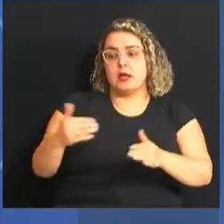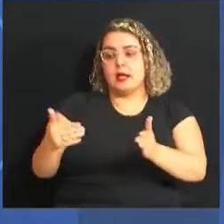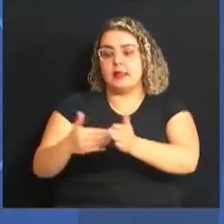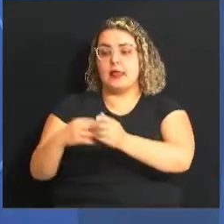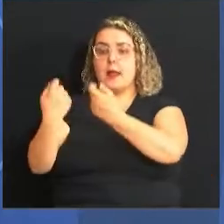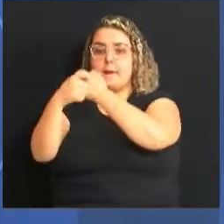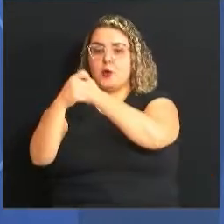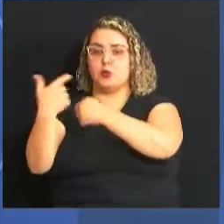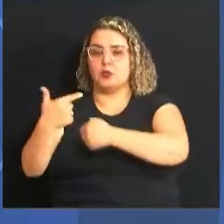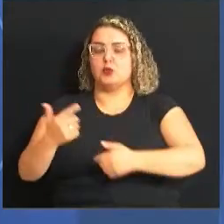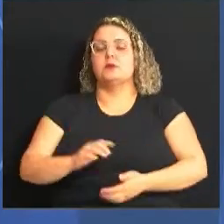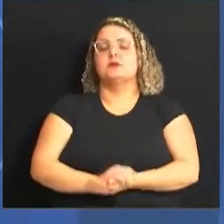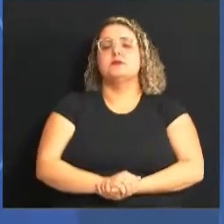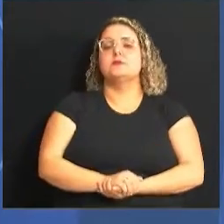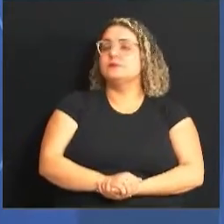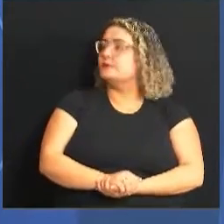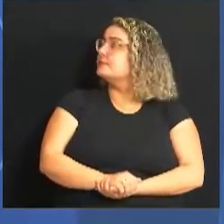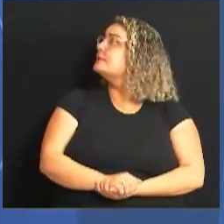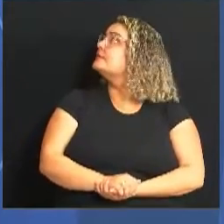2.